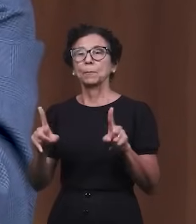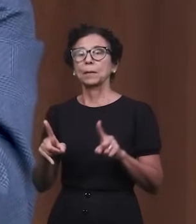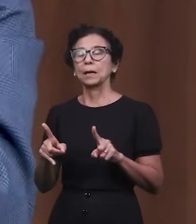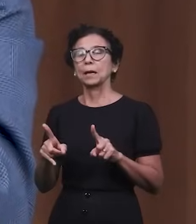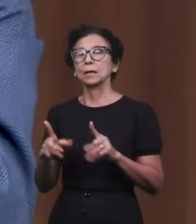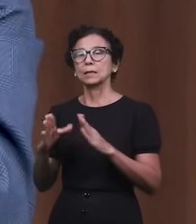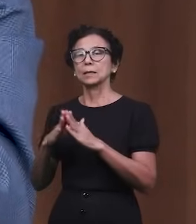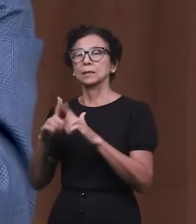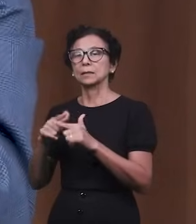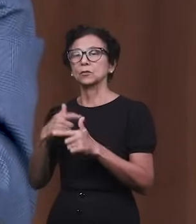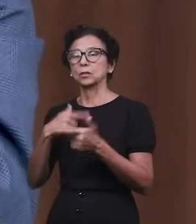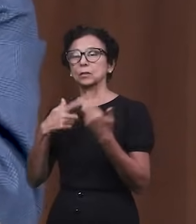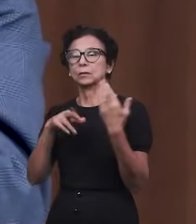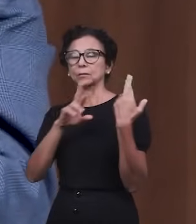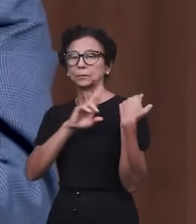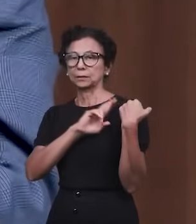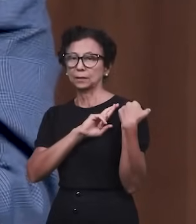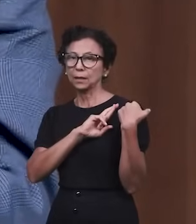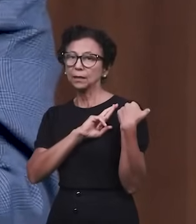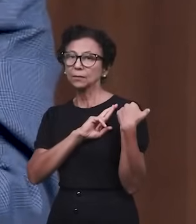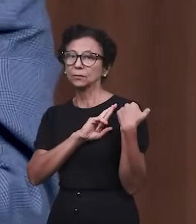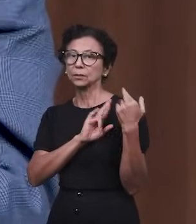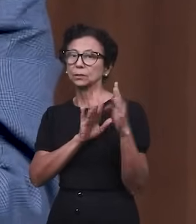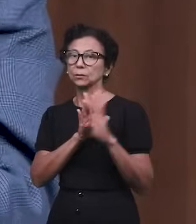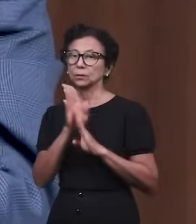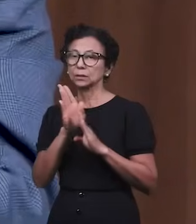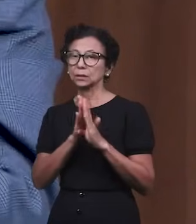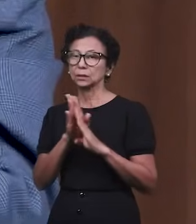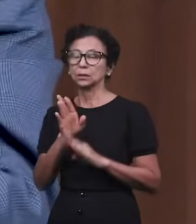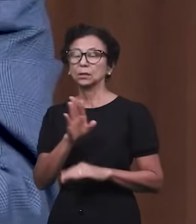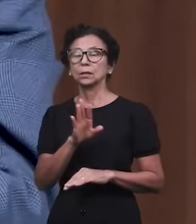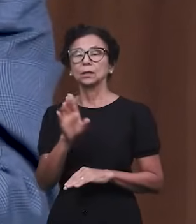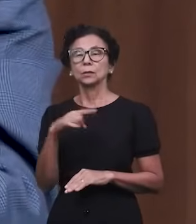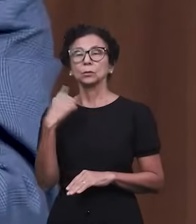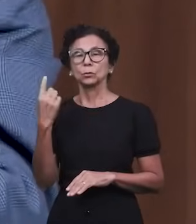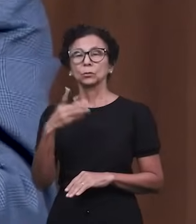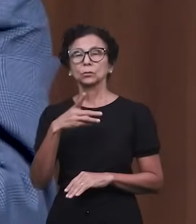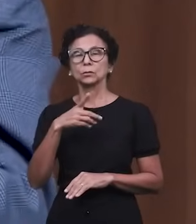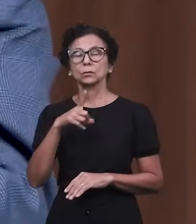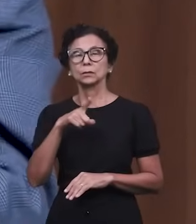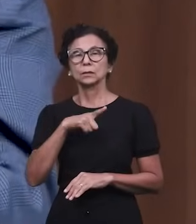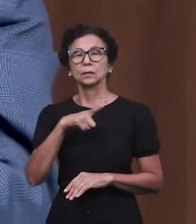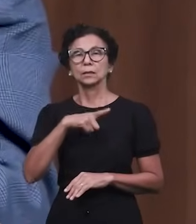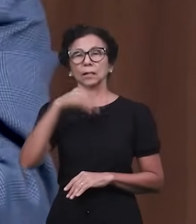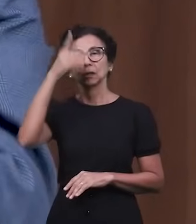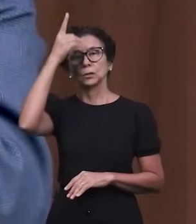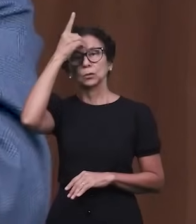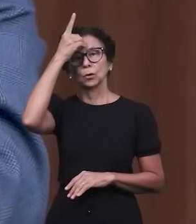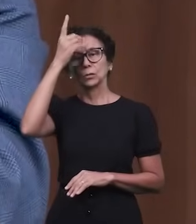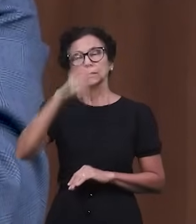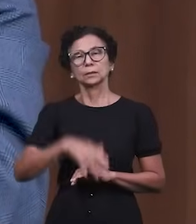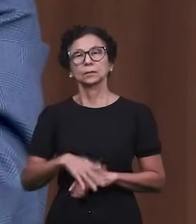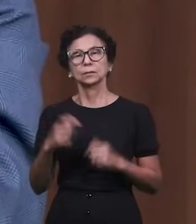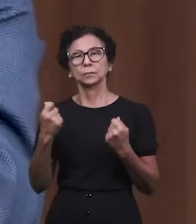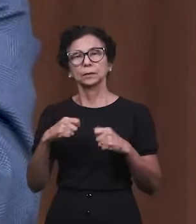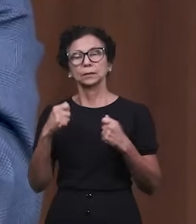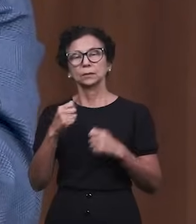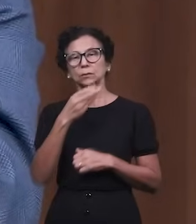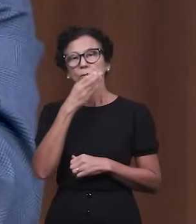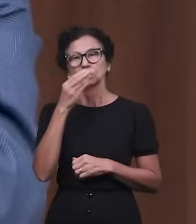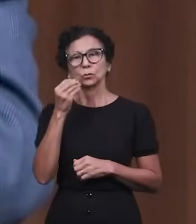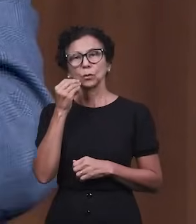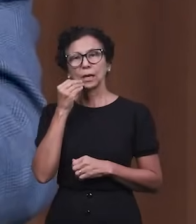o seguinte: todos os irmãos que são usados em dons espirituais precisam jejuar quinta-feira até